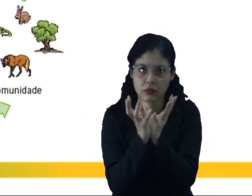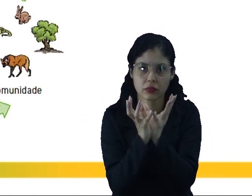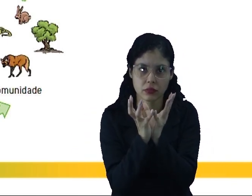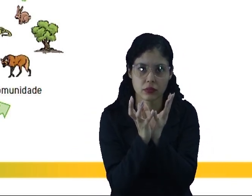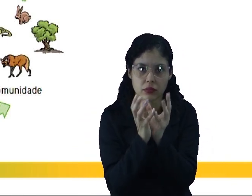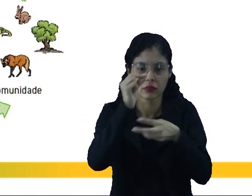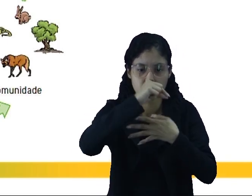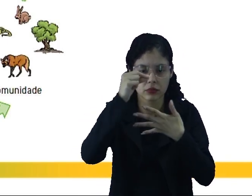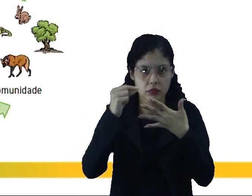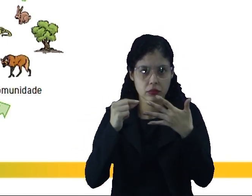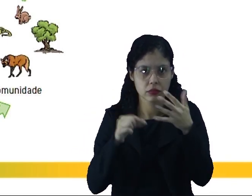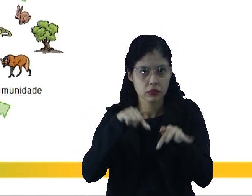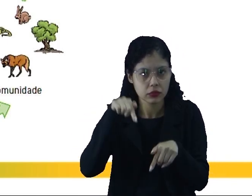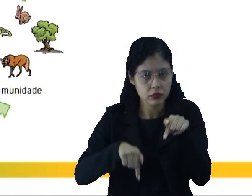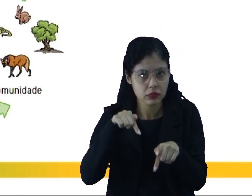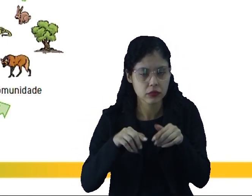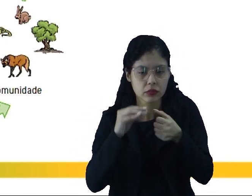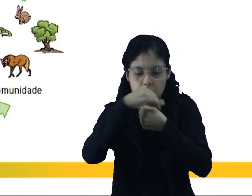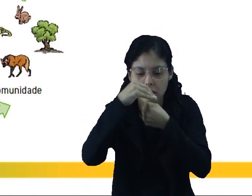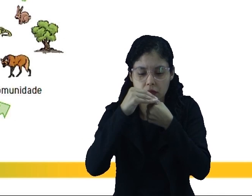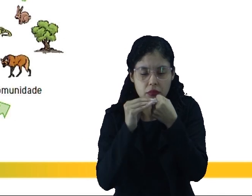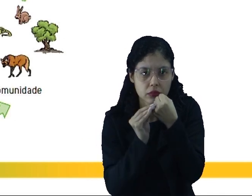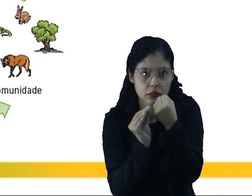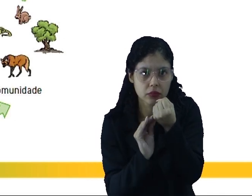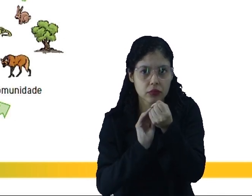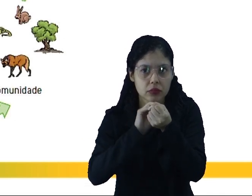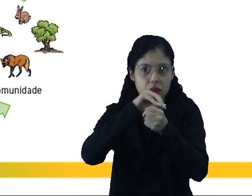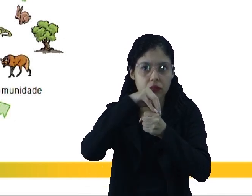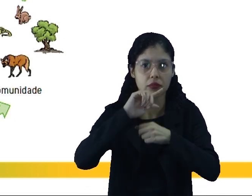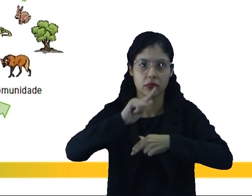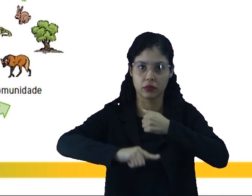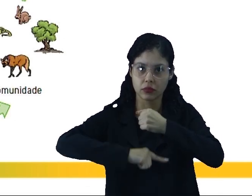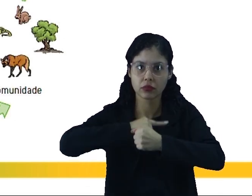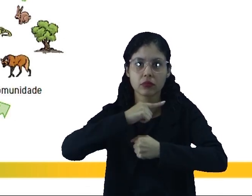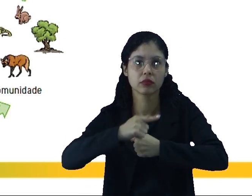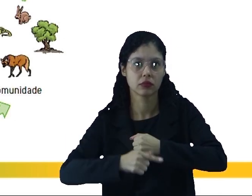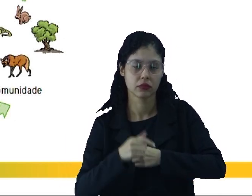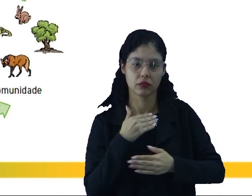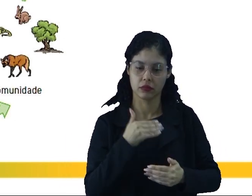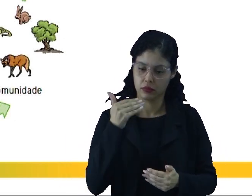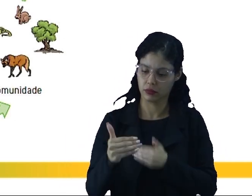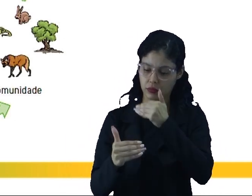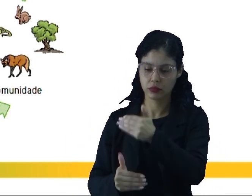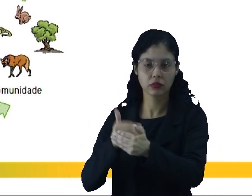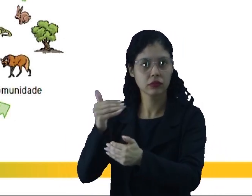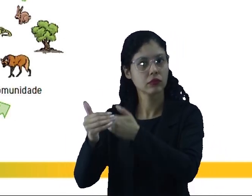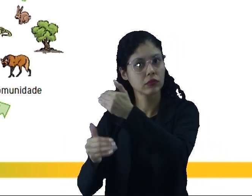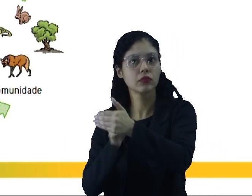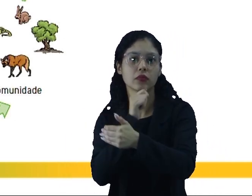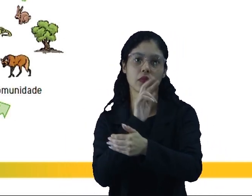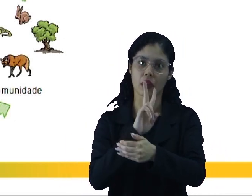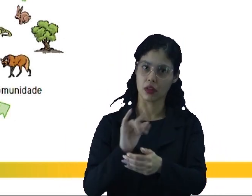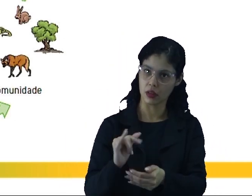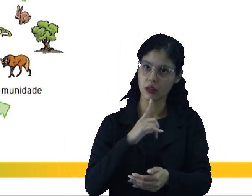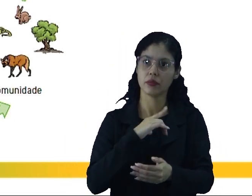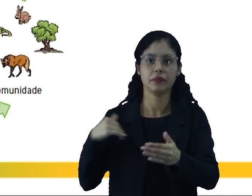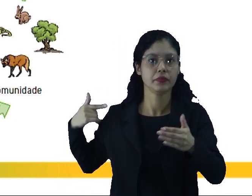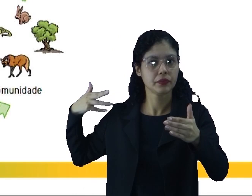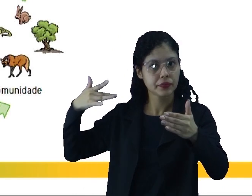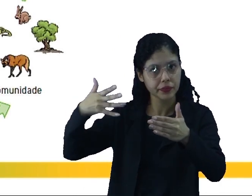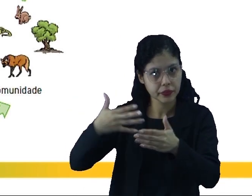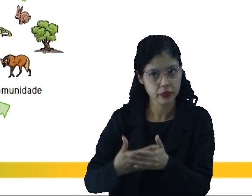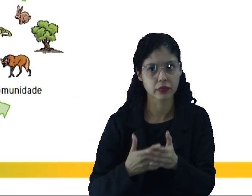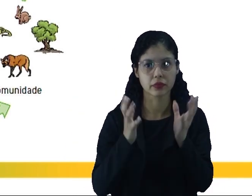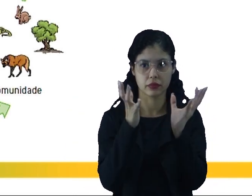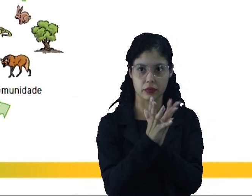de elementos químicos, né? Aí a gente vai ter os elementos, os átomos. Então, ao longo do processo, aí você vai avançando